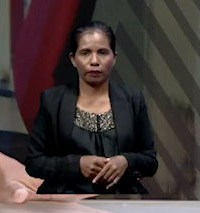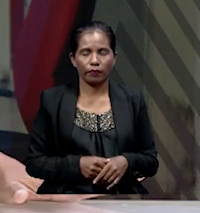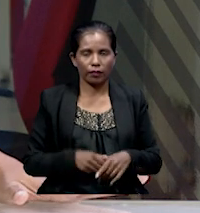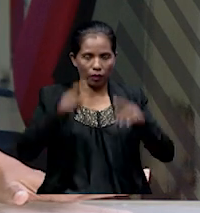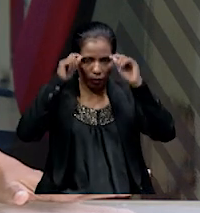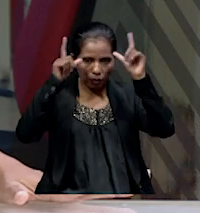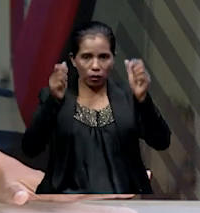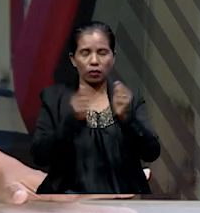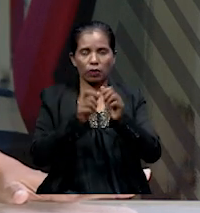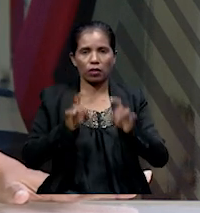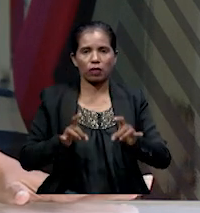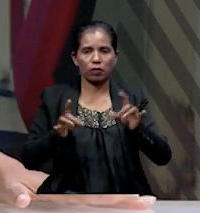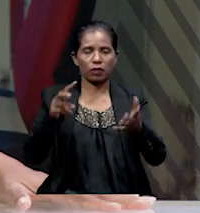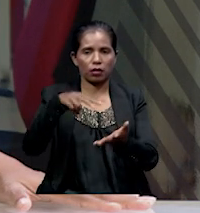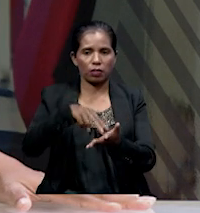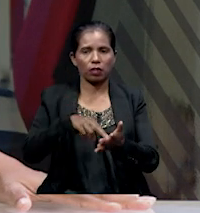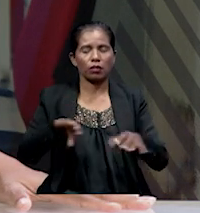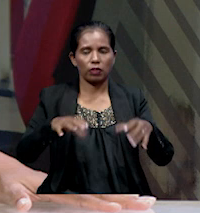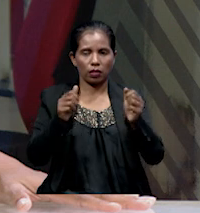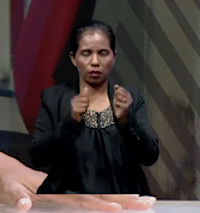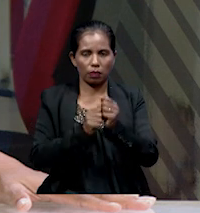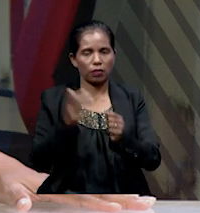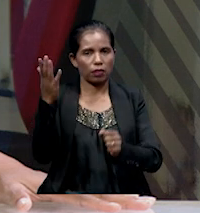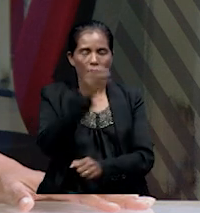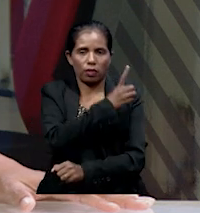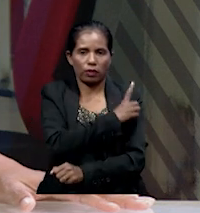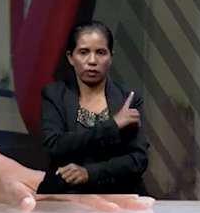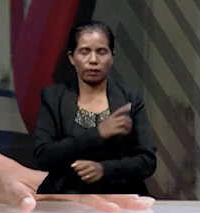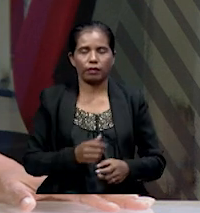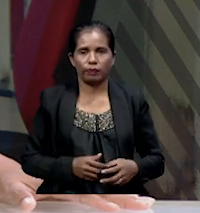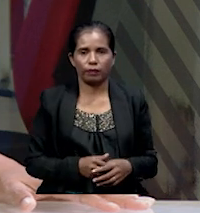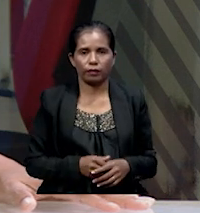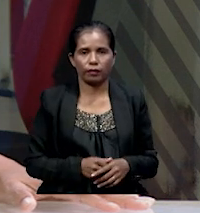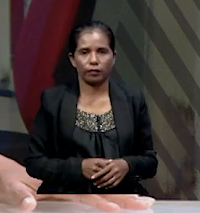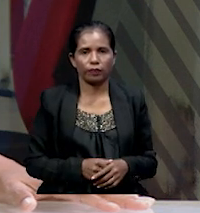Timor-Leste da Austrália estabelece agora cooperação e área de defesa.